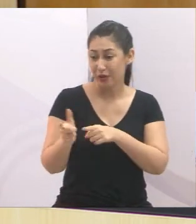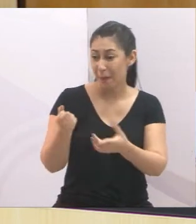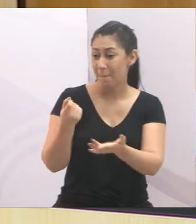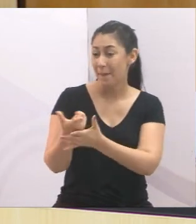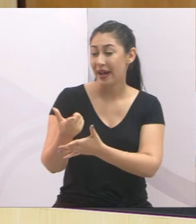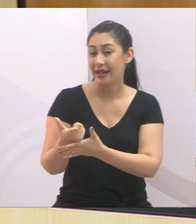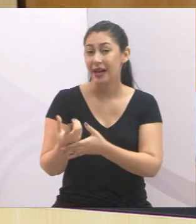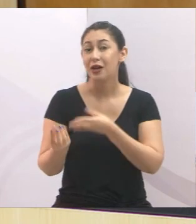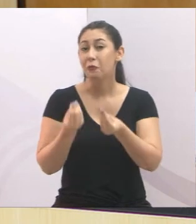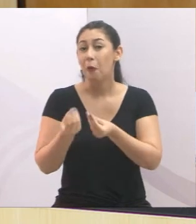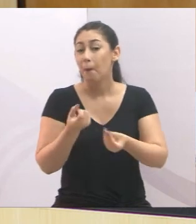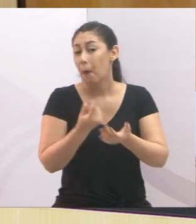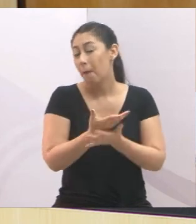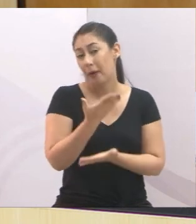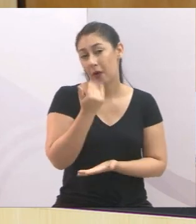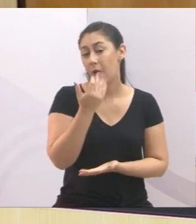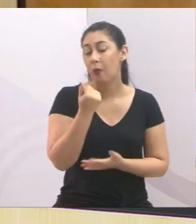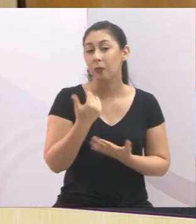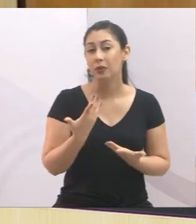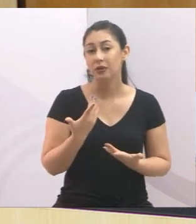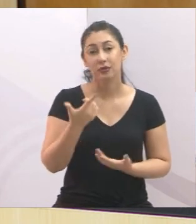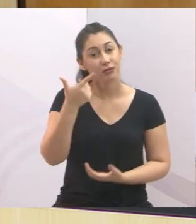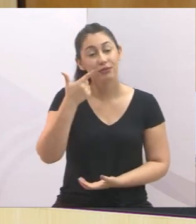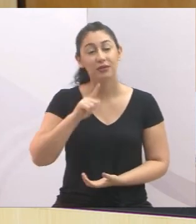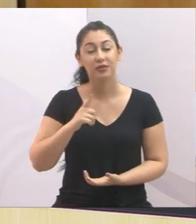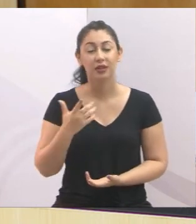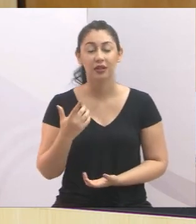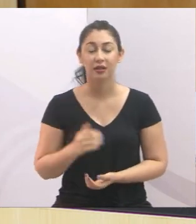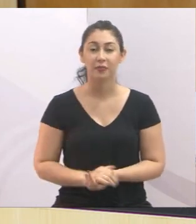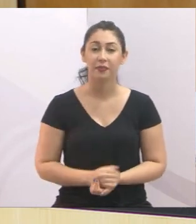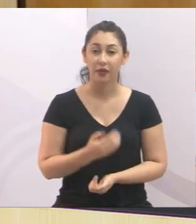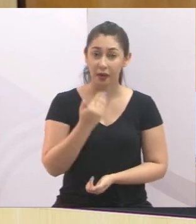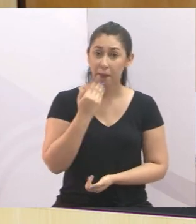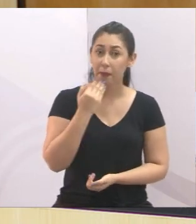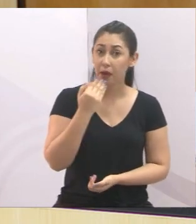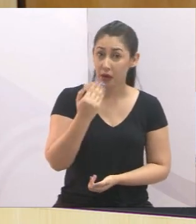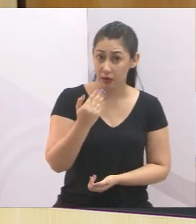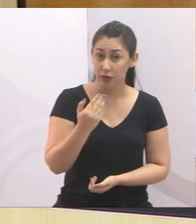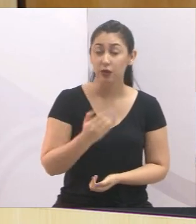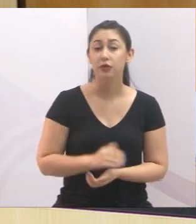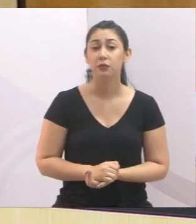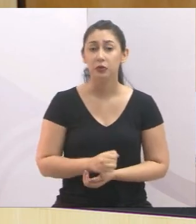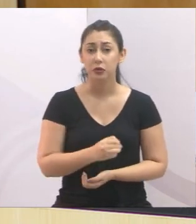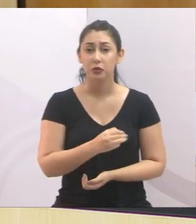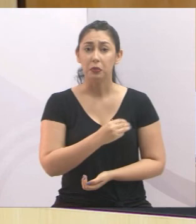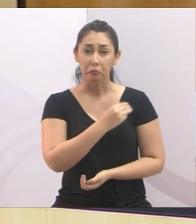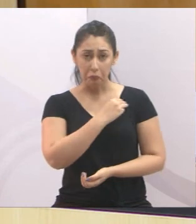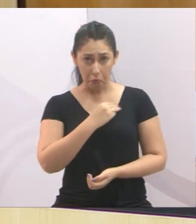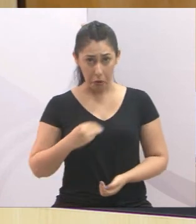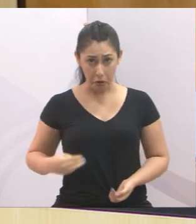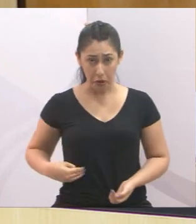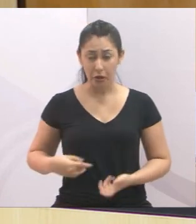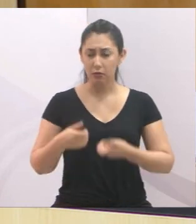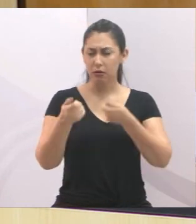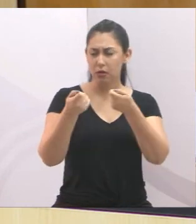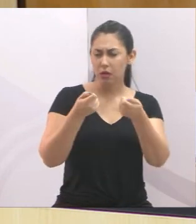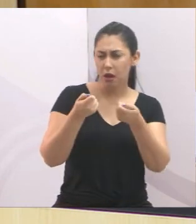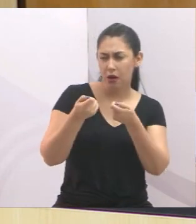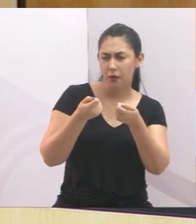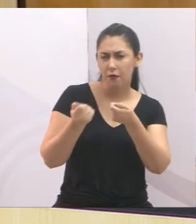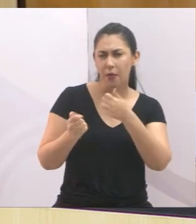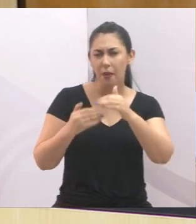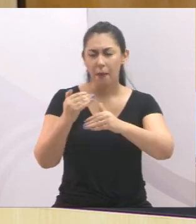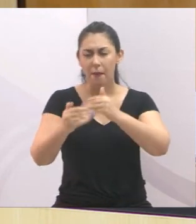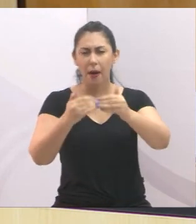da família. Fazemos a presente reivindicação para que Sua Excelência, o senhor Ministro do Desenvolvimento Regional, estude com urgência